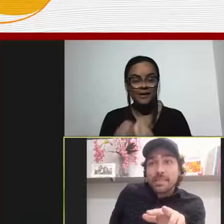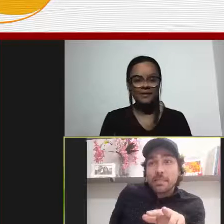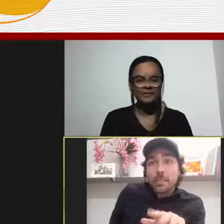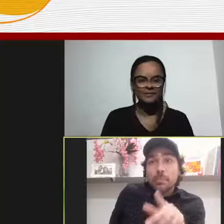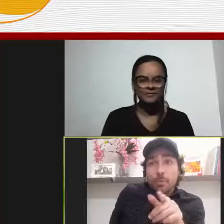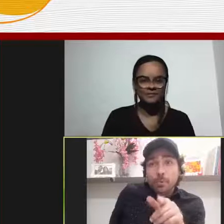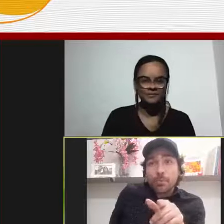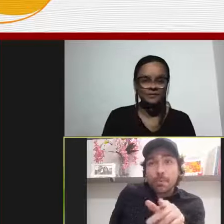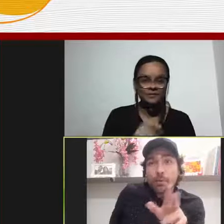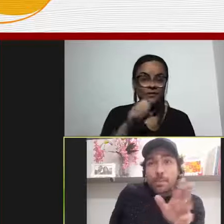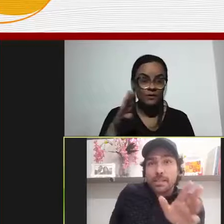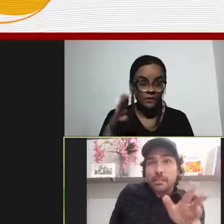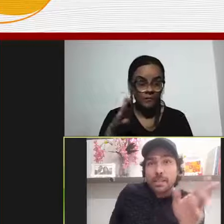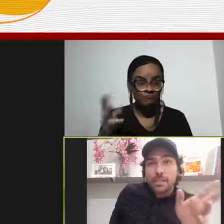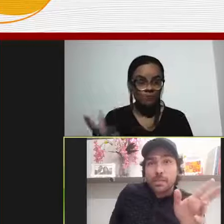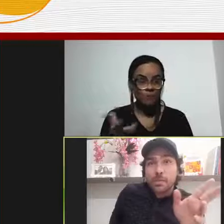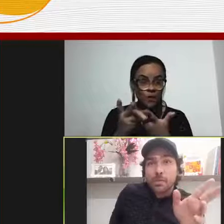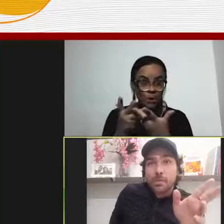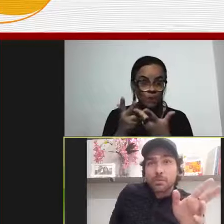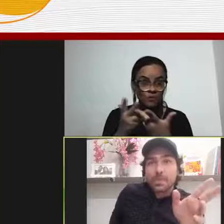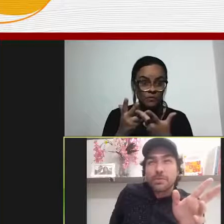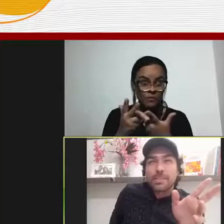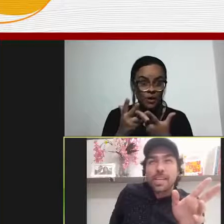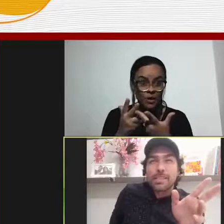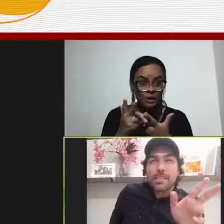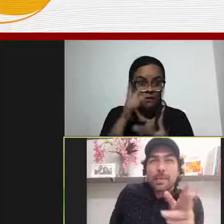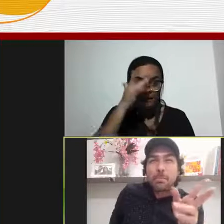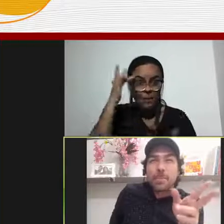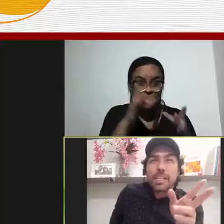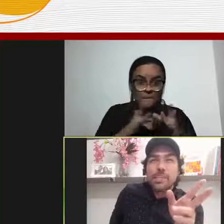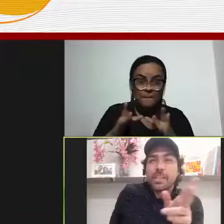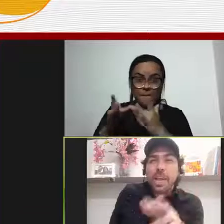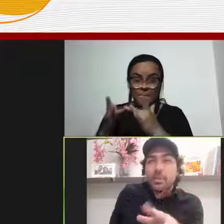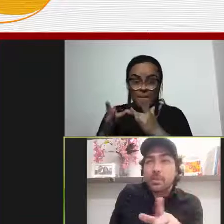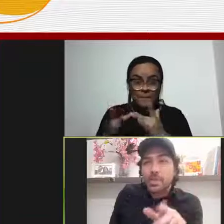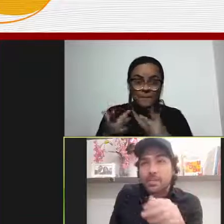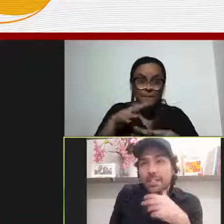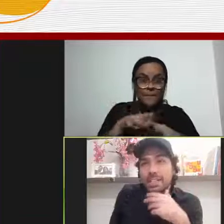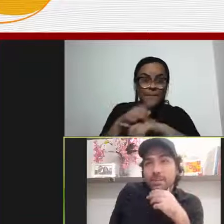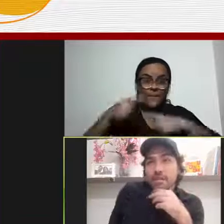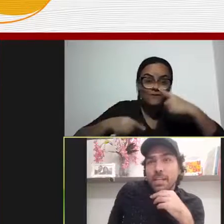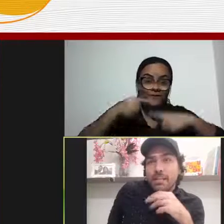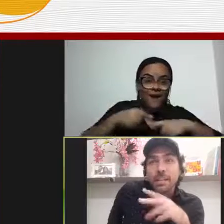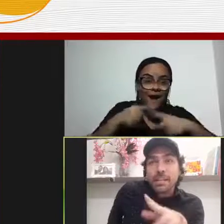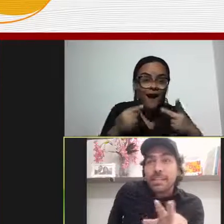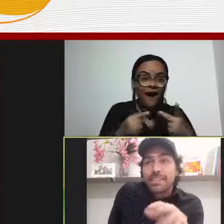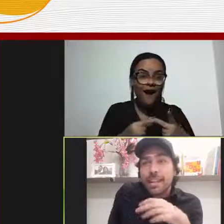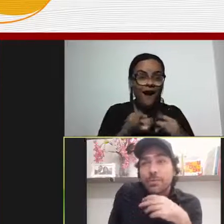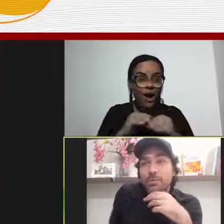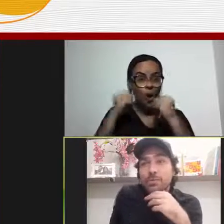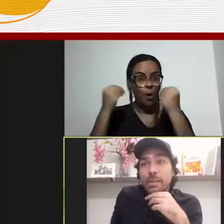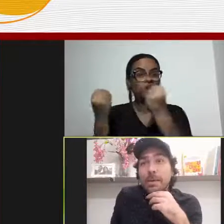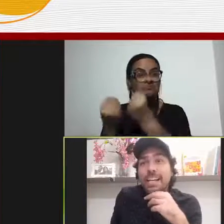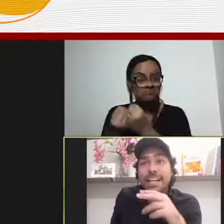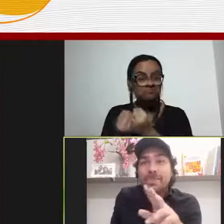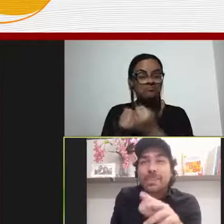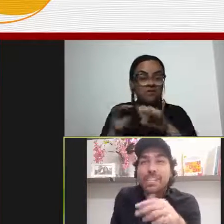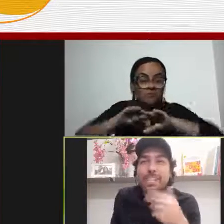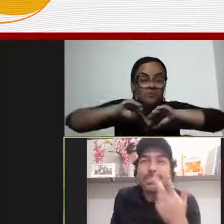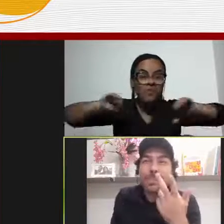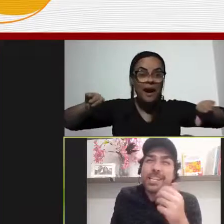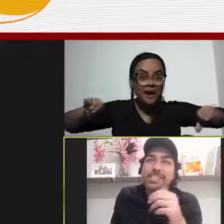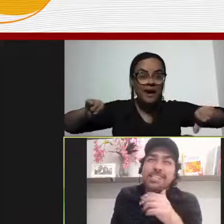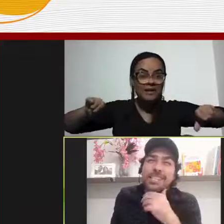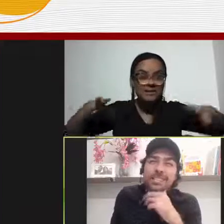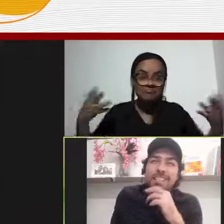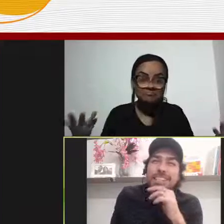é o PSB promovendo a participação das pessoas com deficiência na política e reaproximando as famílias que estavam separadas ou que